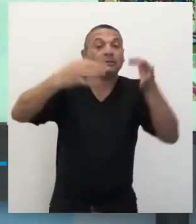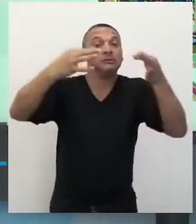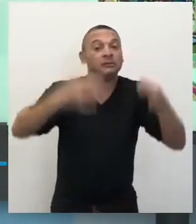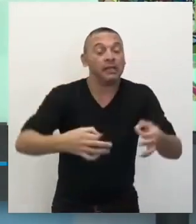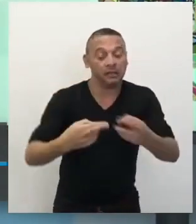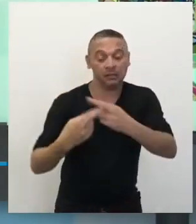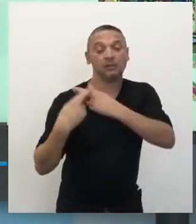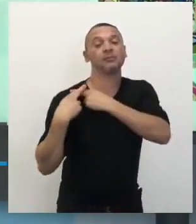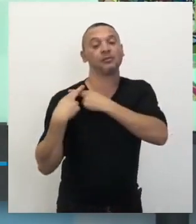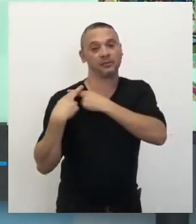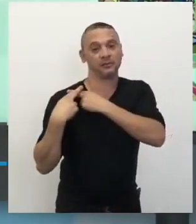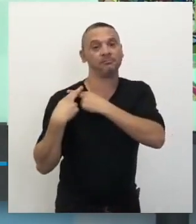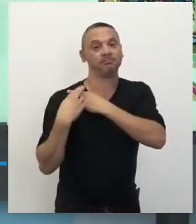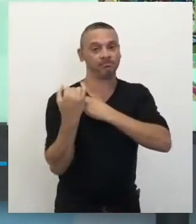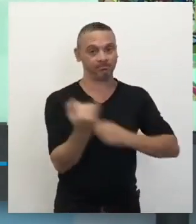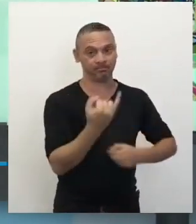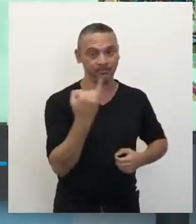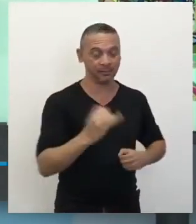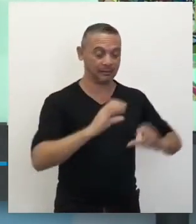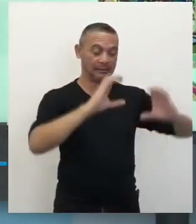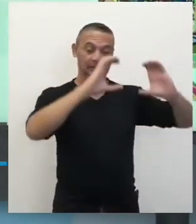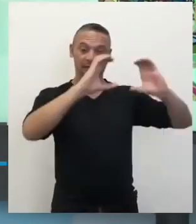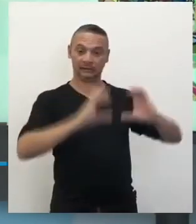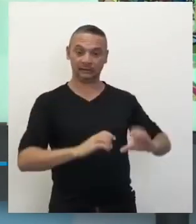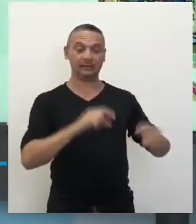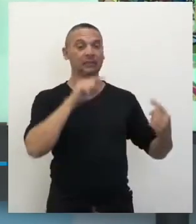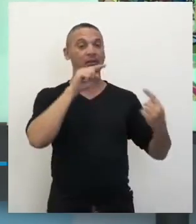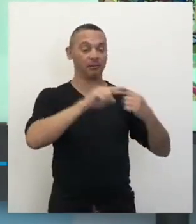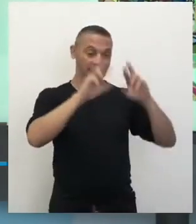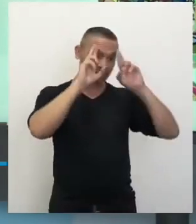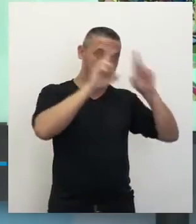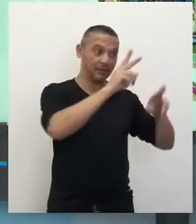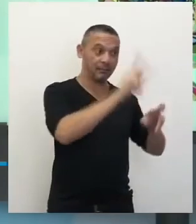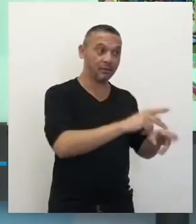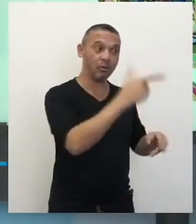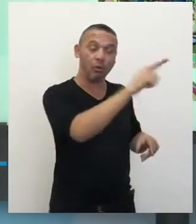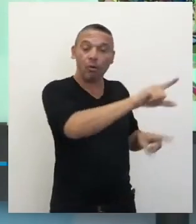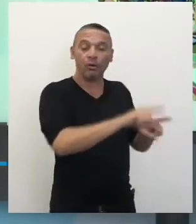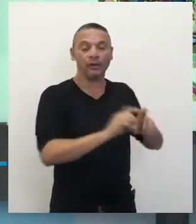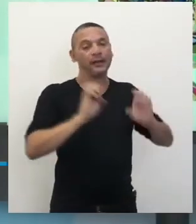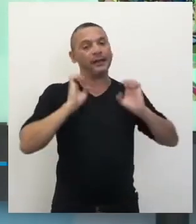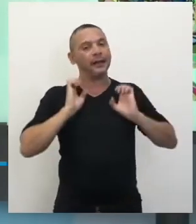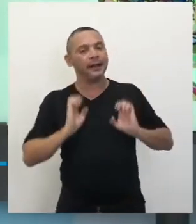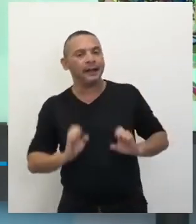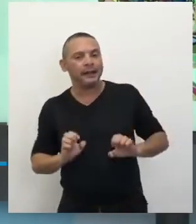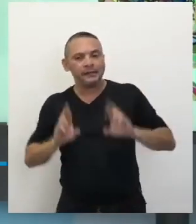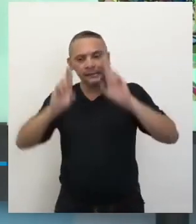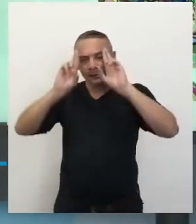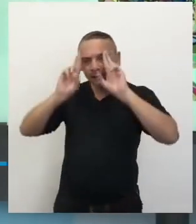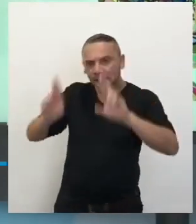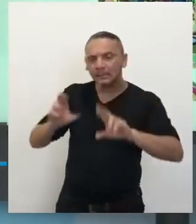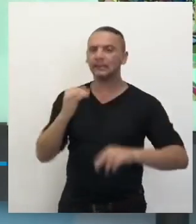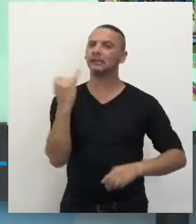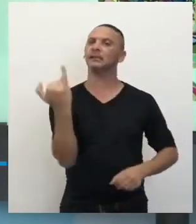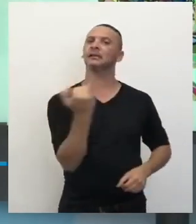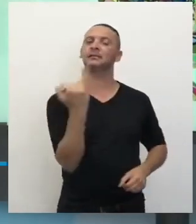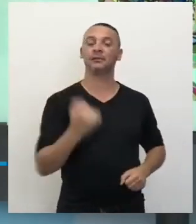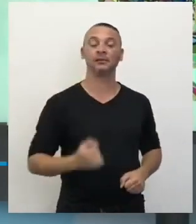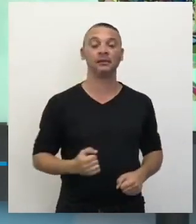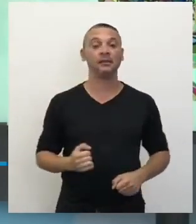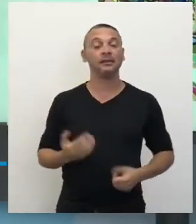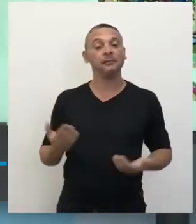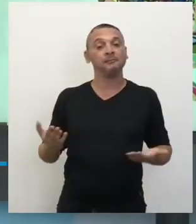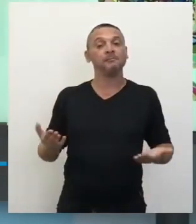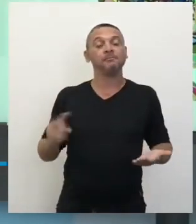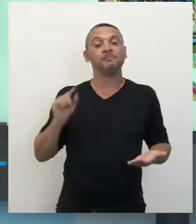e também com o próximo. Então, cidadania neste contexto de ter ética, respeito e também, principalmente quando foi